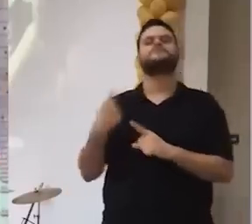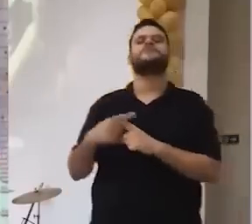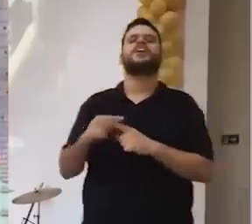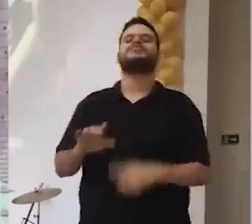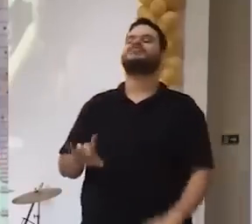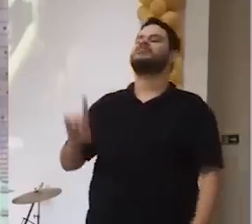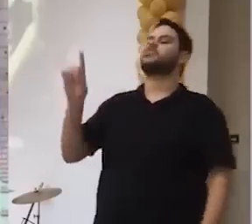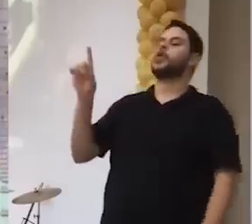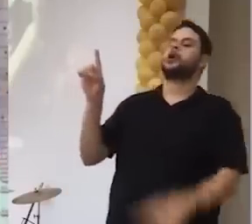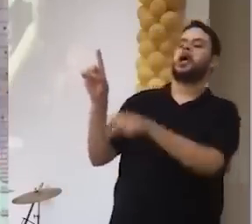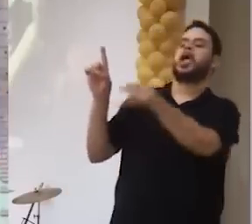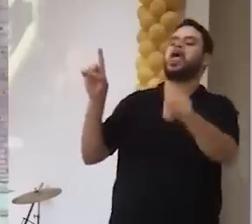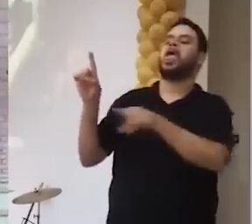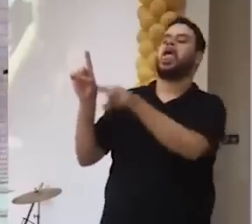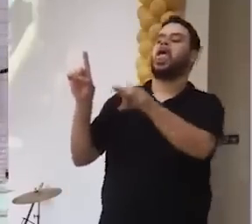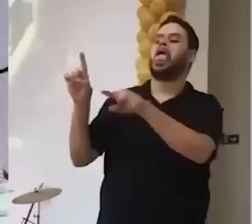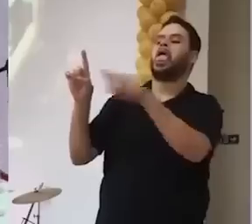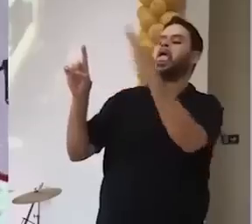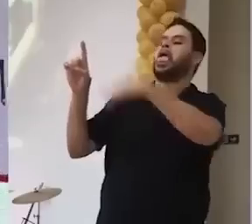delas é o dinheiro.